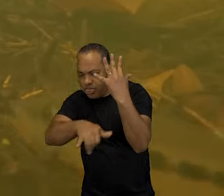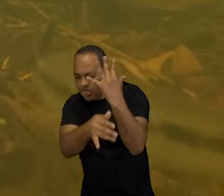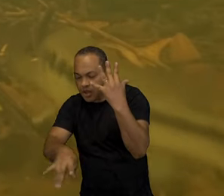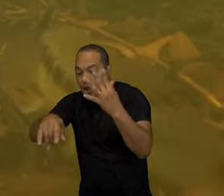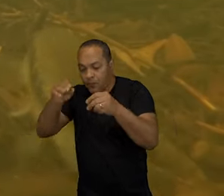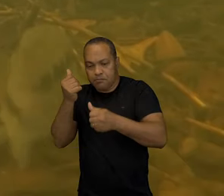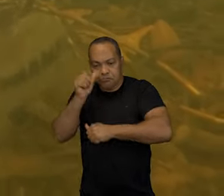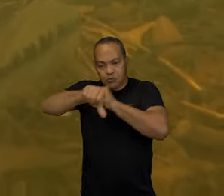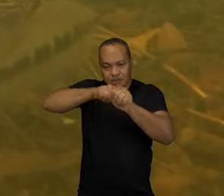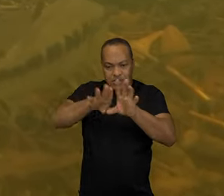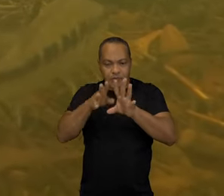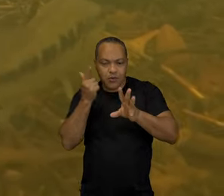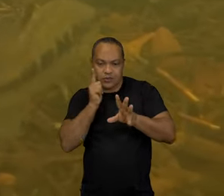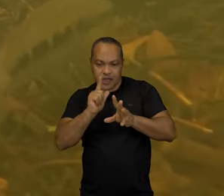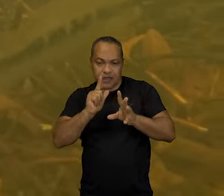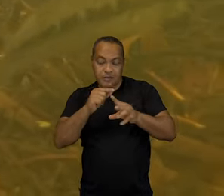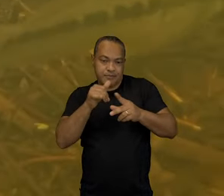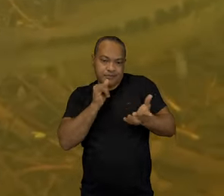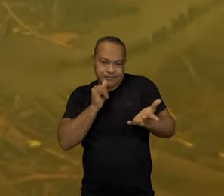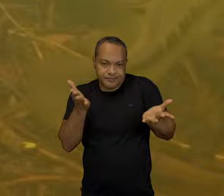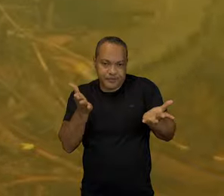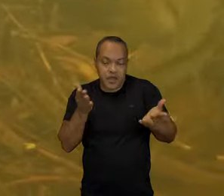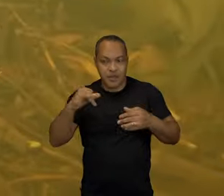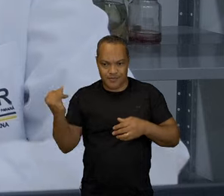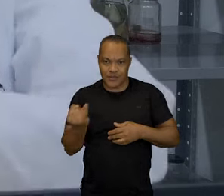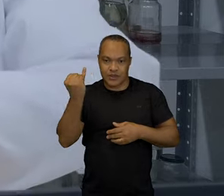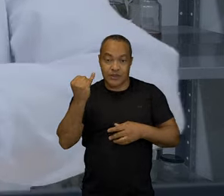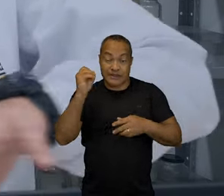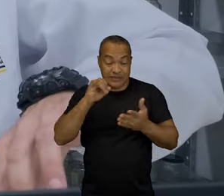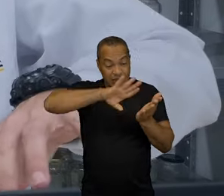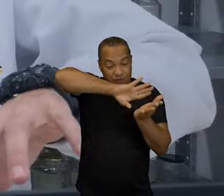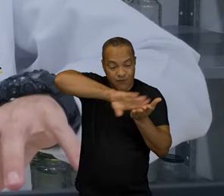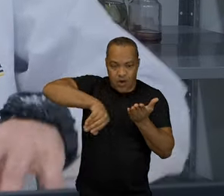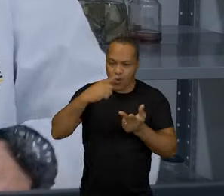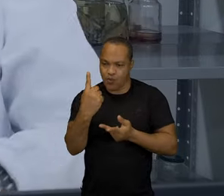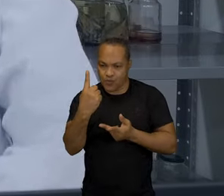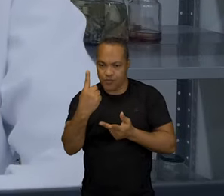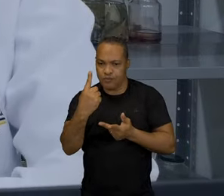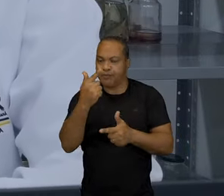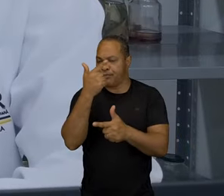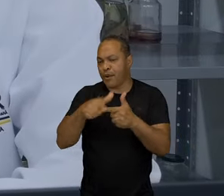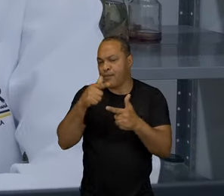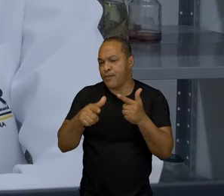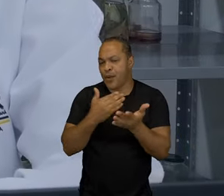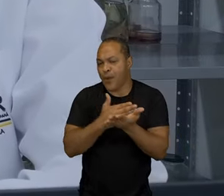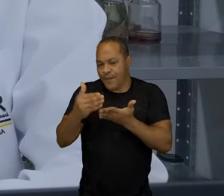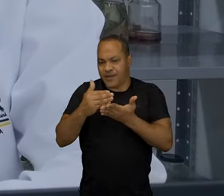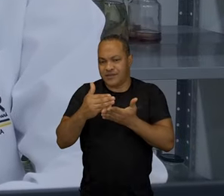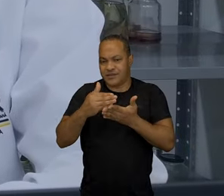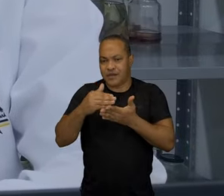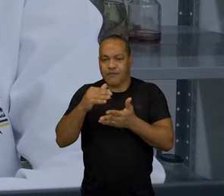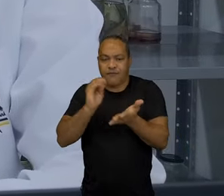de hábitat que é organizado ali, por exemplo, é importante. Então, se você retira isso, o impacto na diversidade